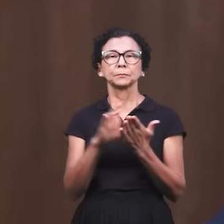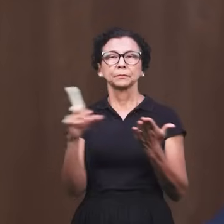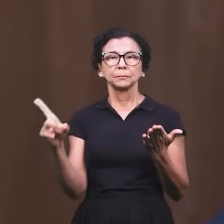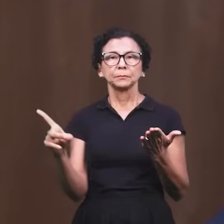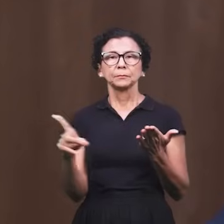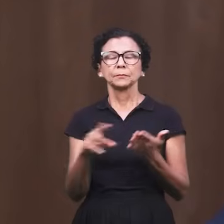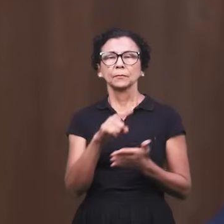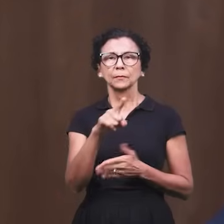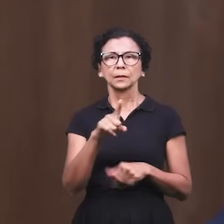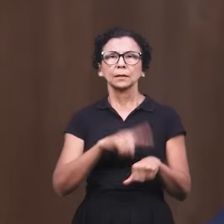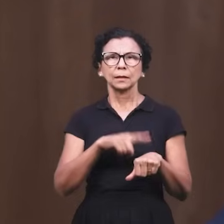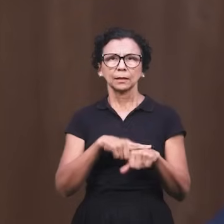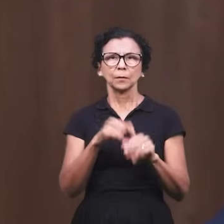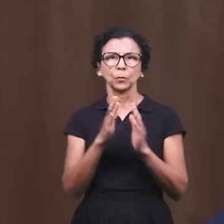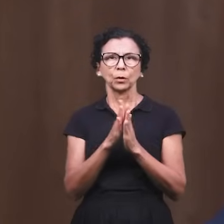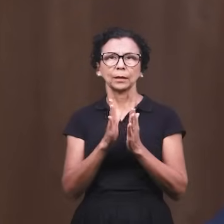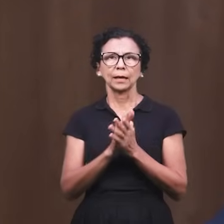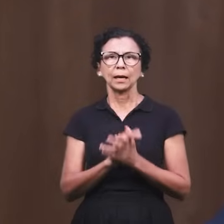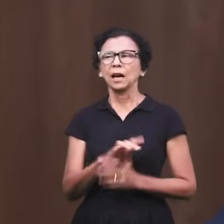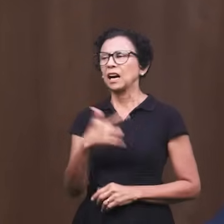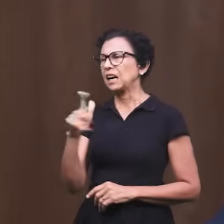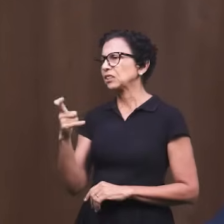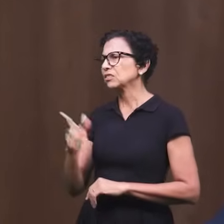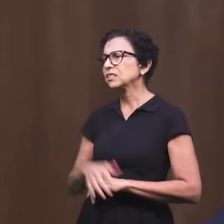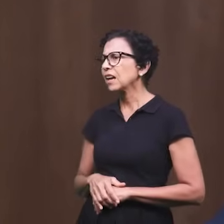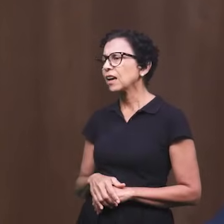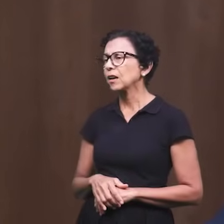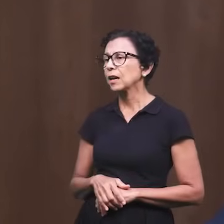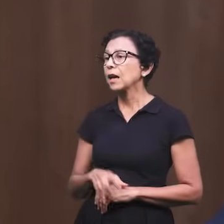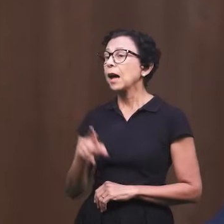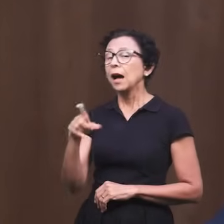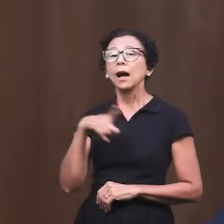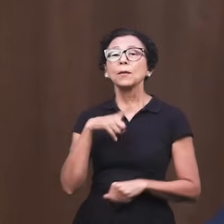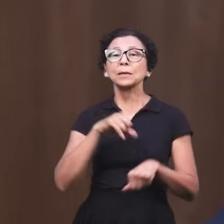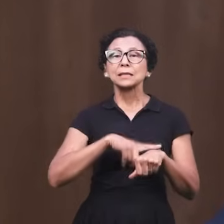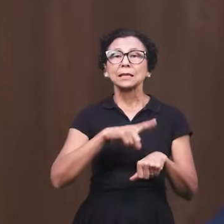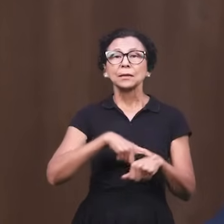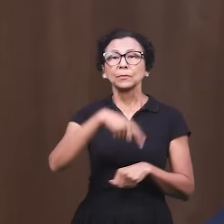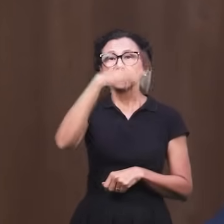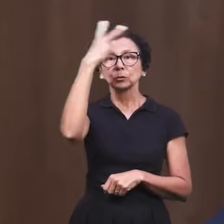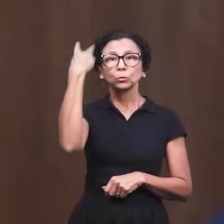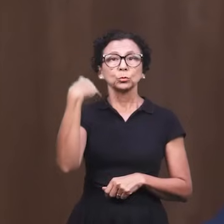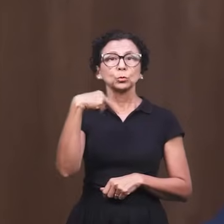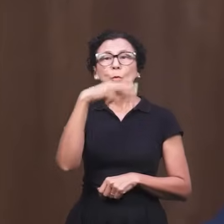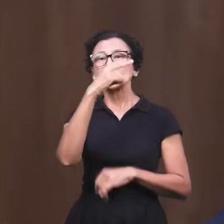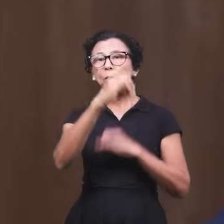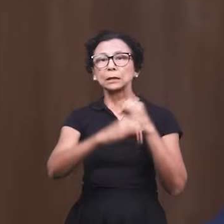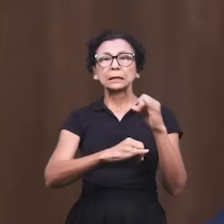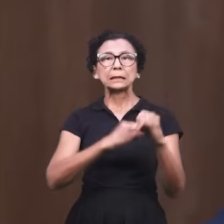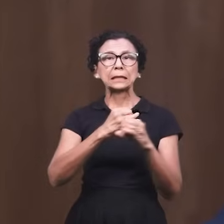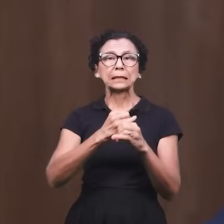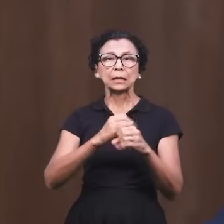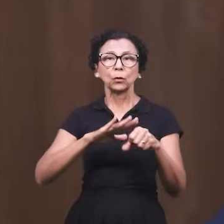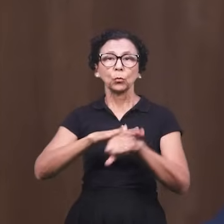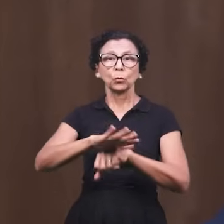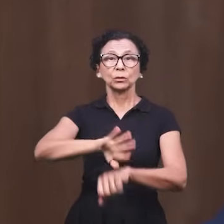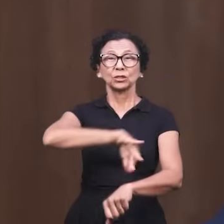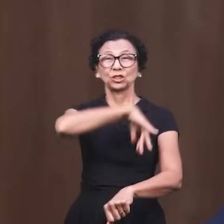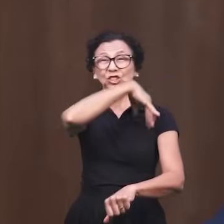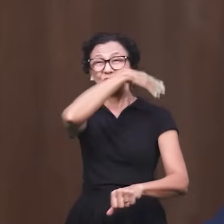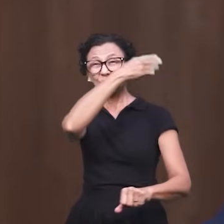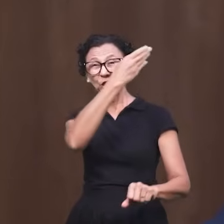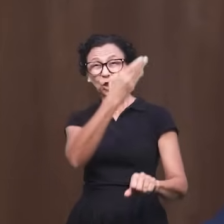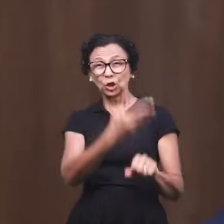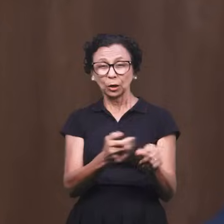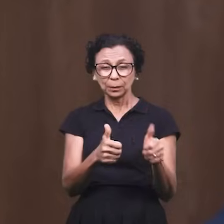oração? Não tem, mas tem tempo para ficar 2 horas, 3 horas, 4 horas, virar a noite na internet, ou pior de tudo, virar a noite